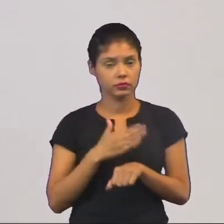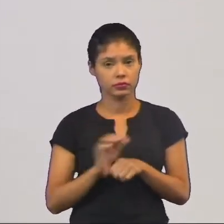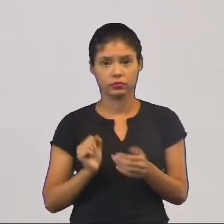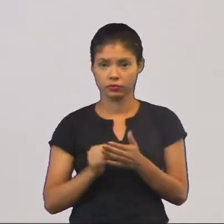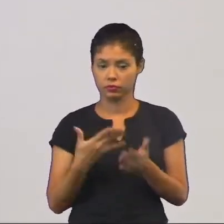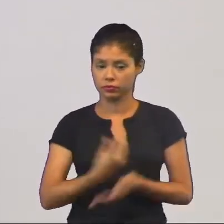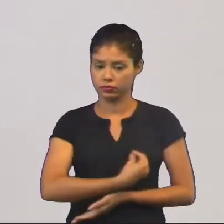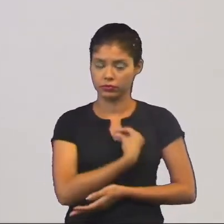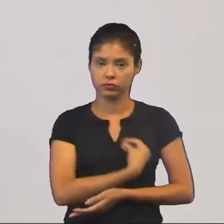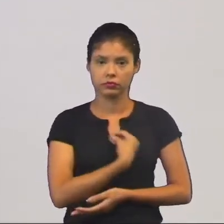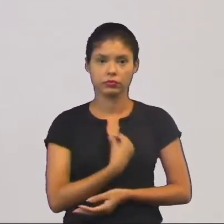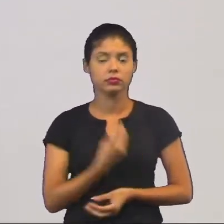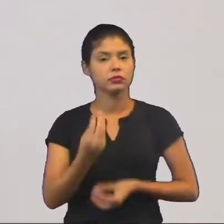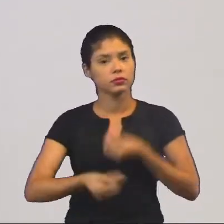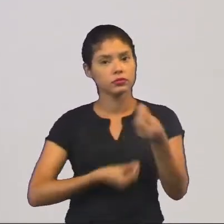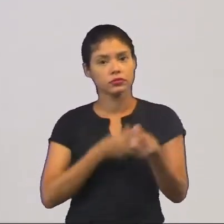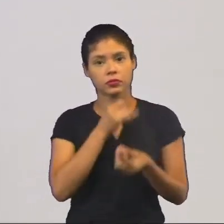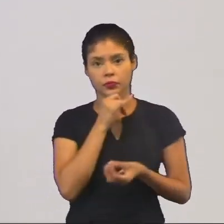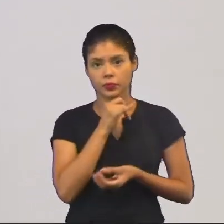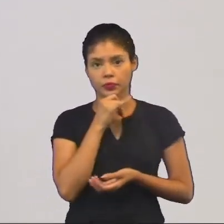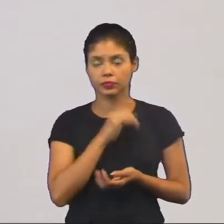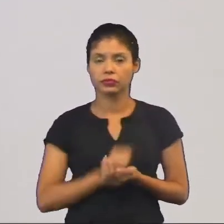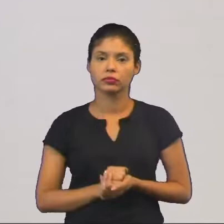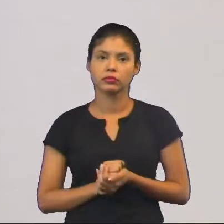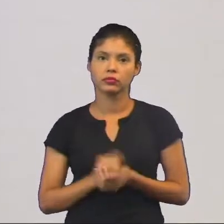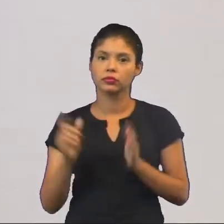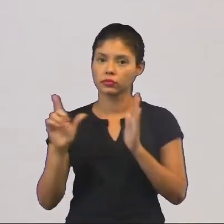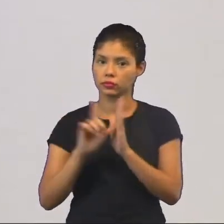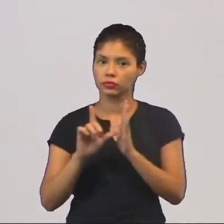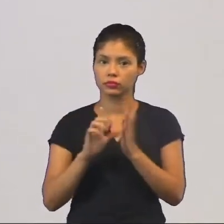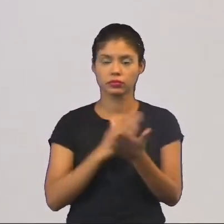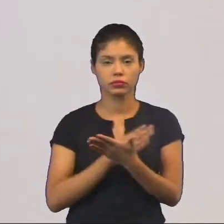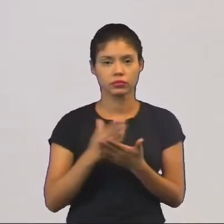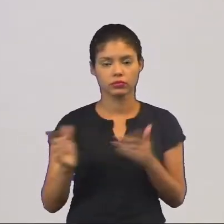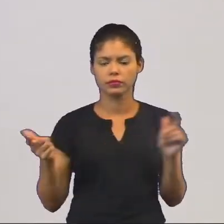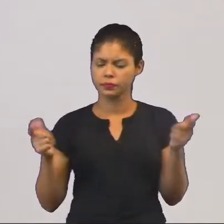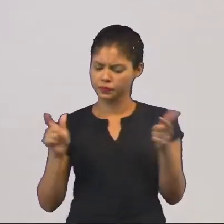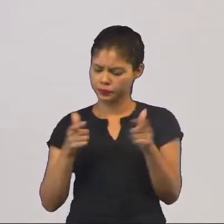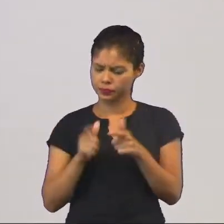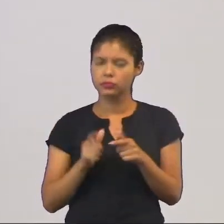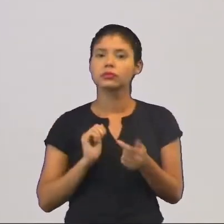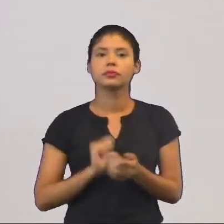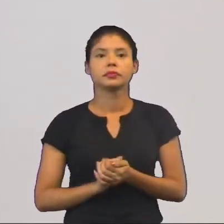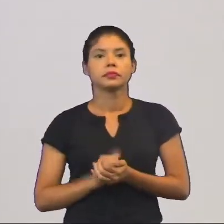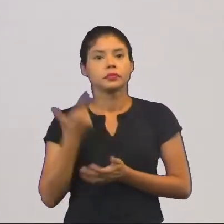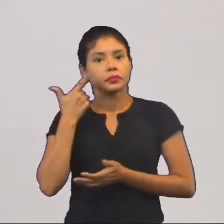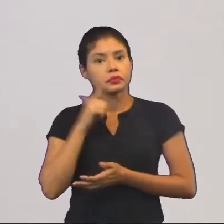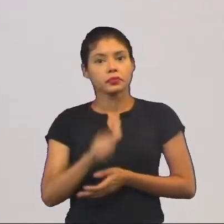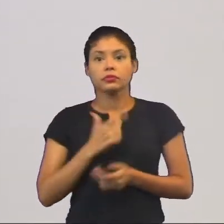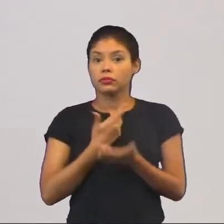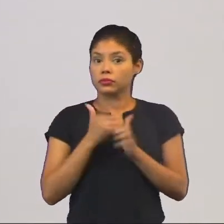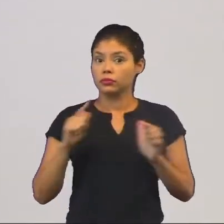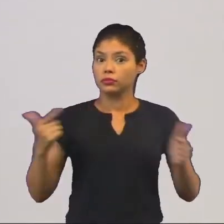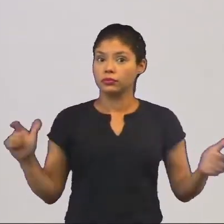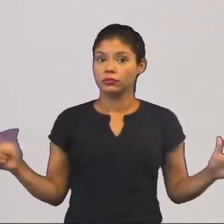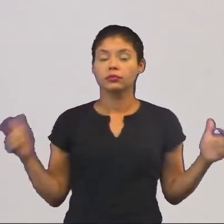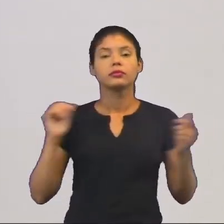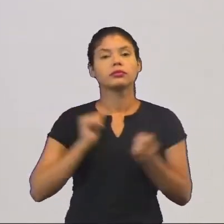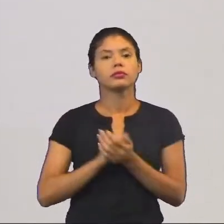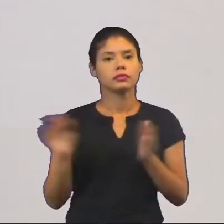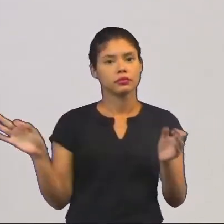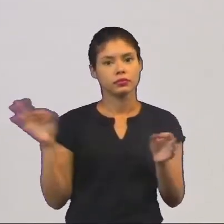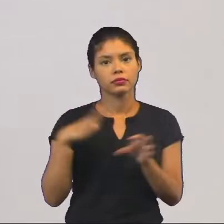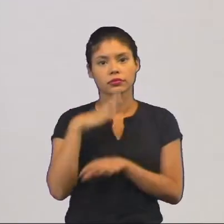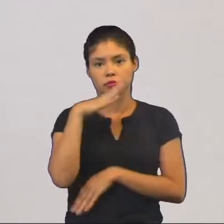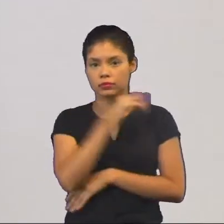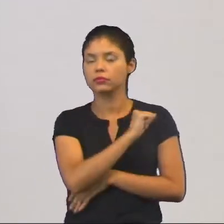bastante presente, como por exemplo, uma loja muitas vezes ela inicia ali tão pequenina, e ela vai ganhando grandes proporções e de